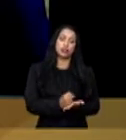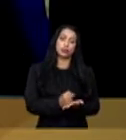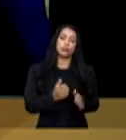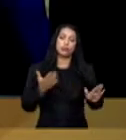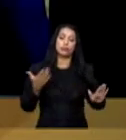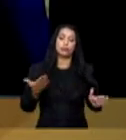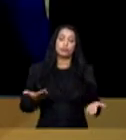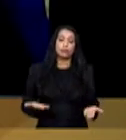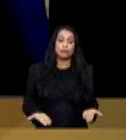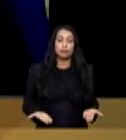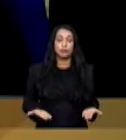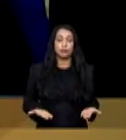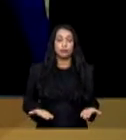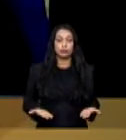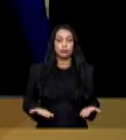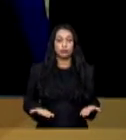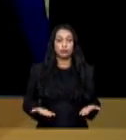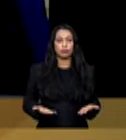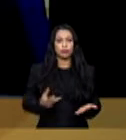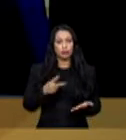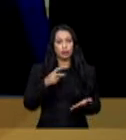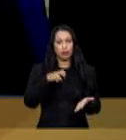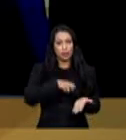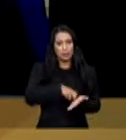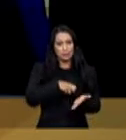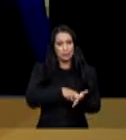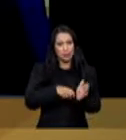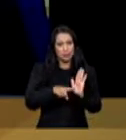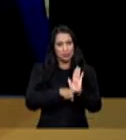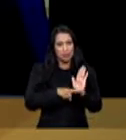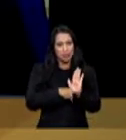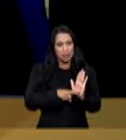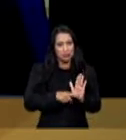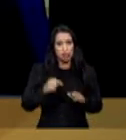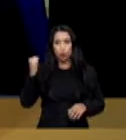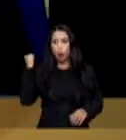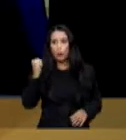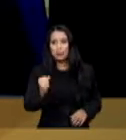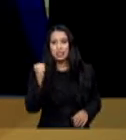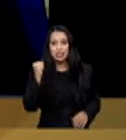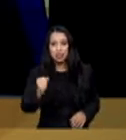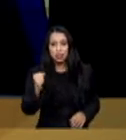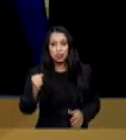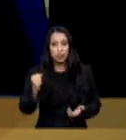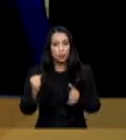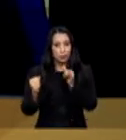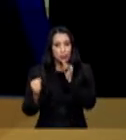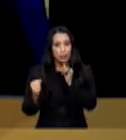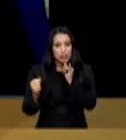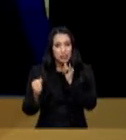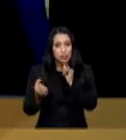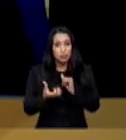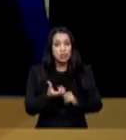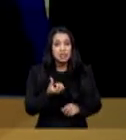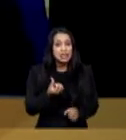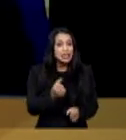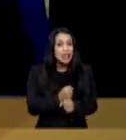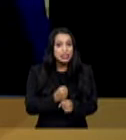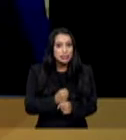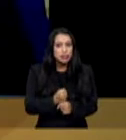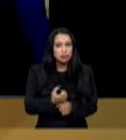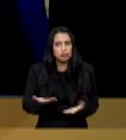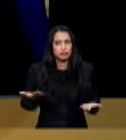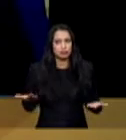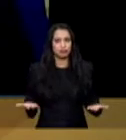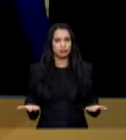Aliás, a pena mínima do crime de homicídio simples, que ceifa a vida de um ser humano, é de 6 anos. É